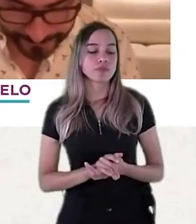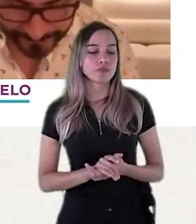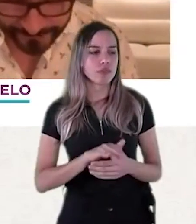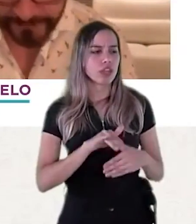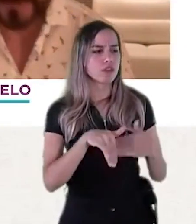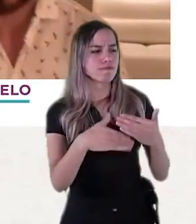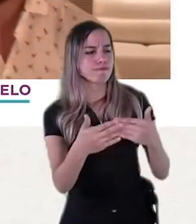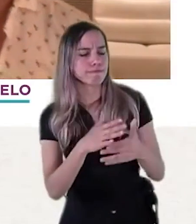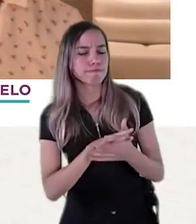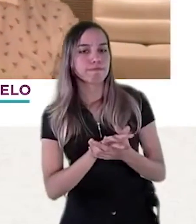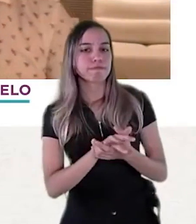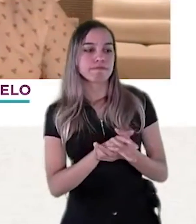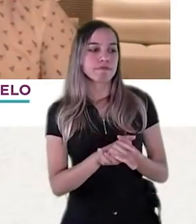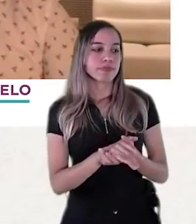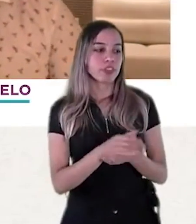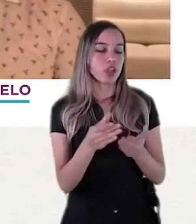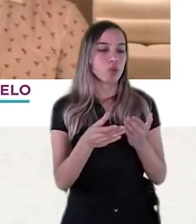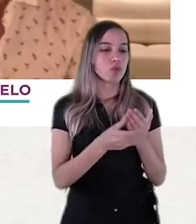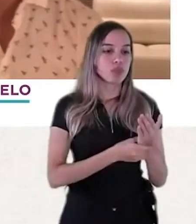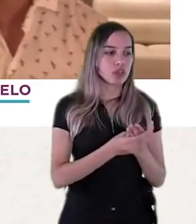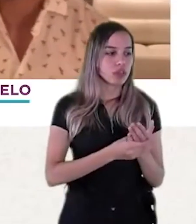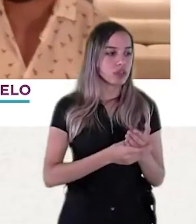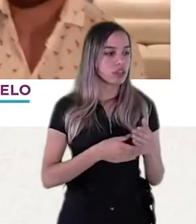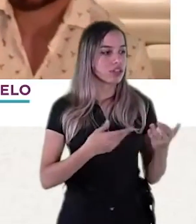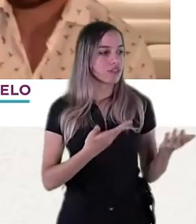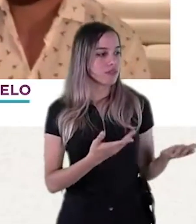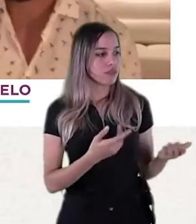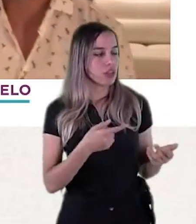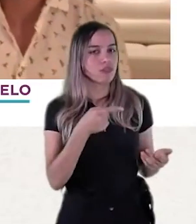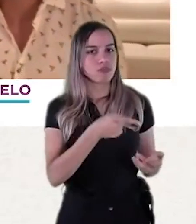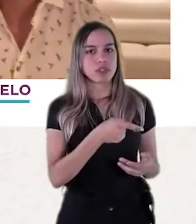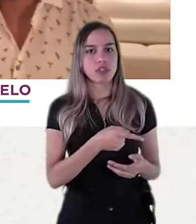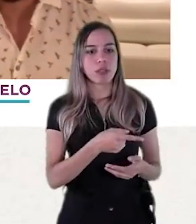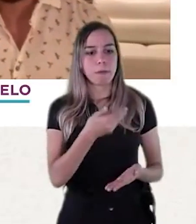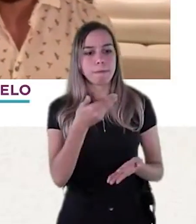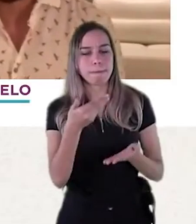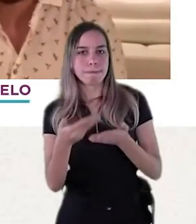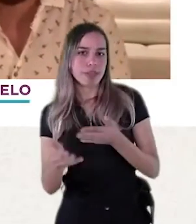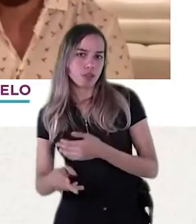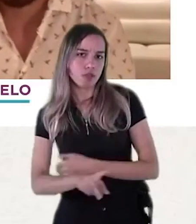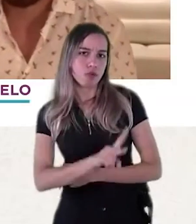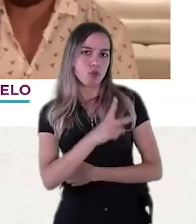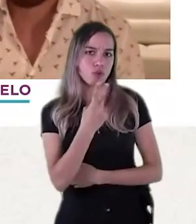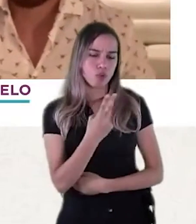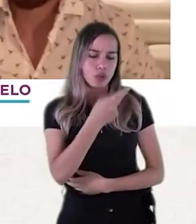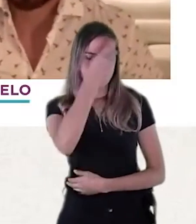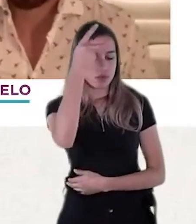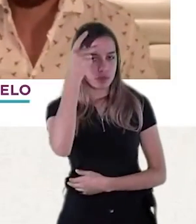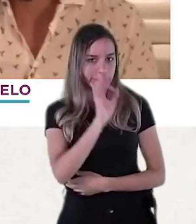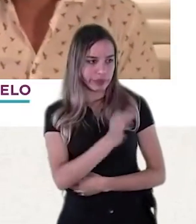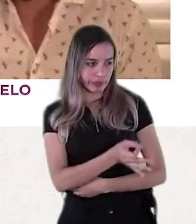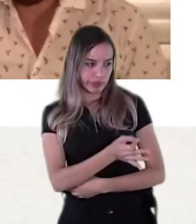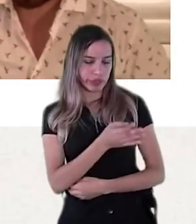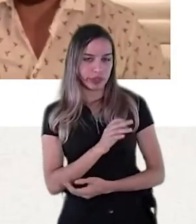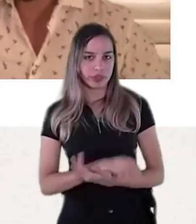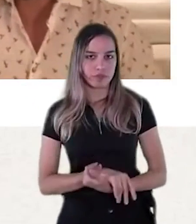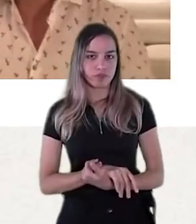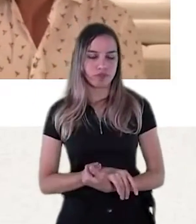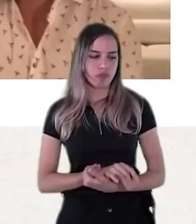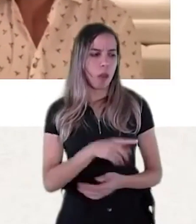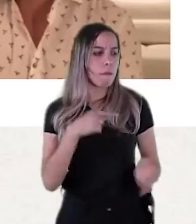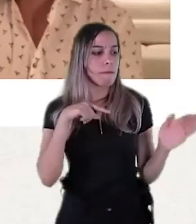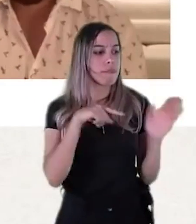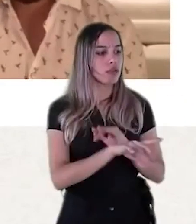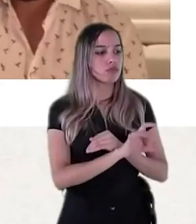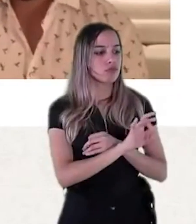livro. Recentemente você sofreu 2 perdas significativas na sua vida. Eu não vou fazer pergunta não, só queria deixar você